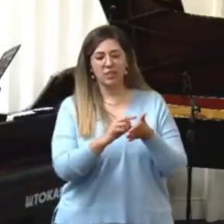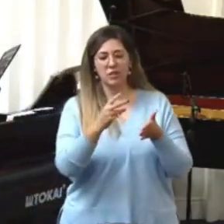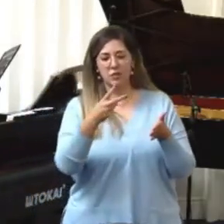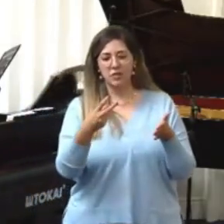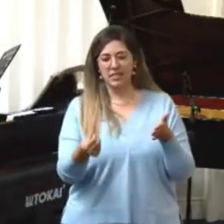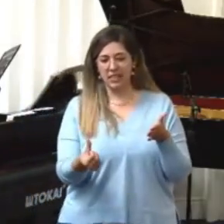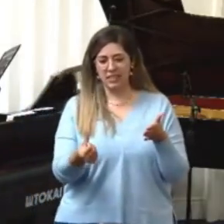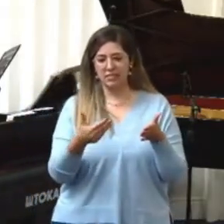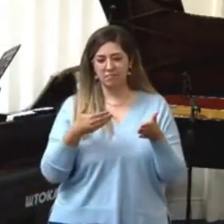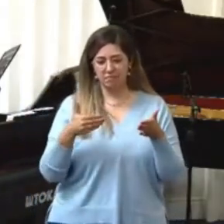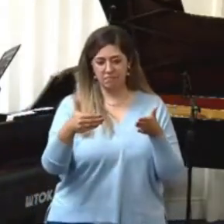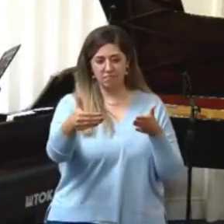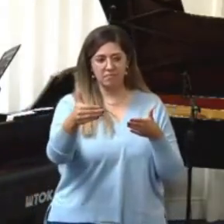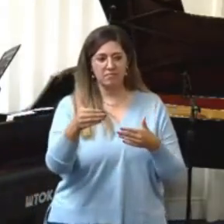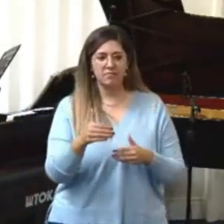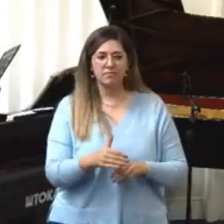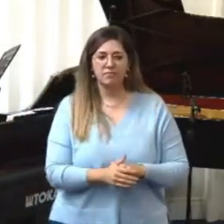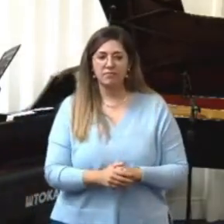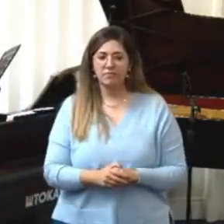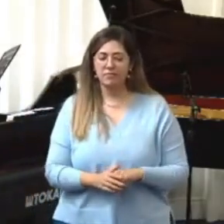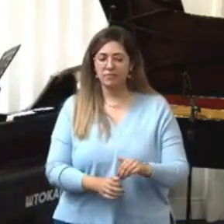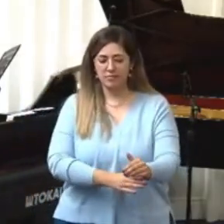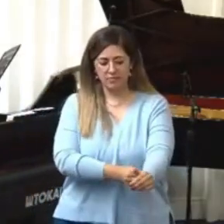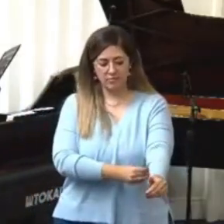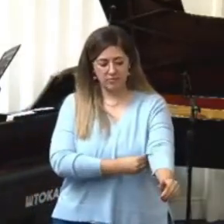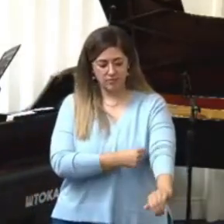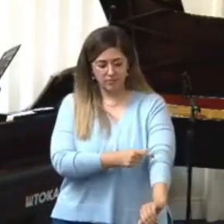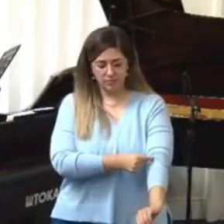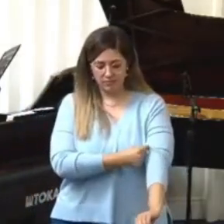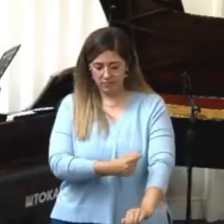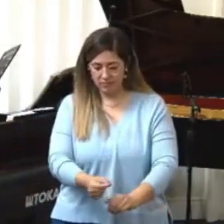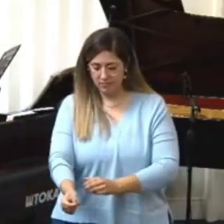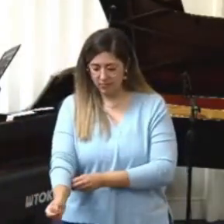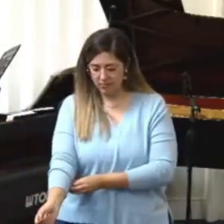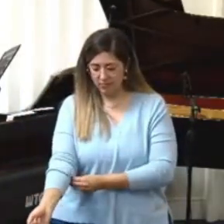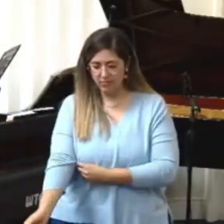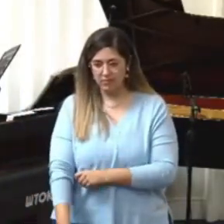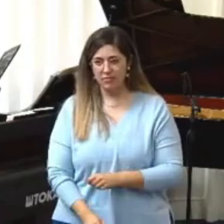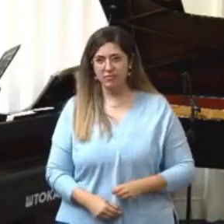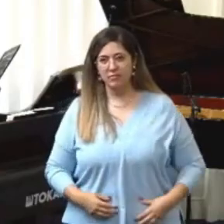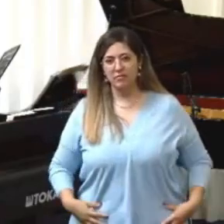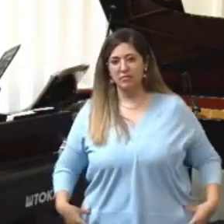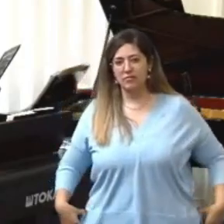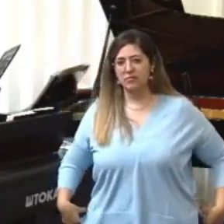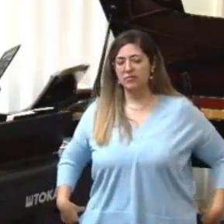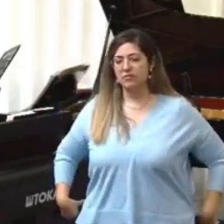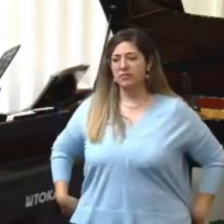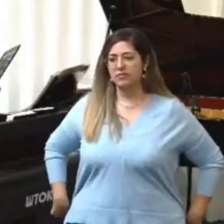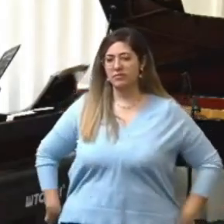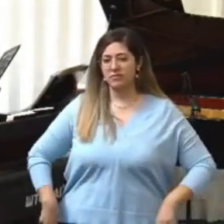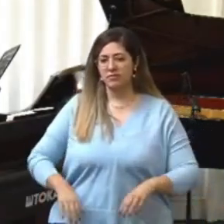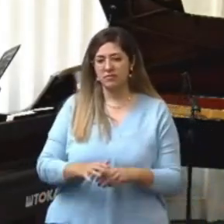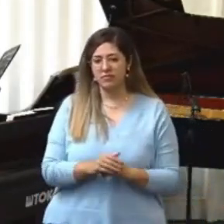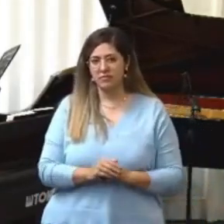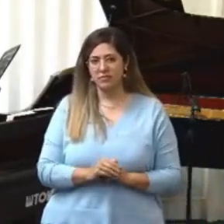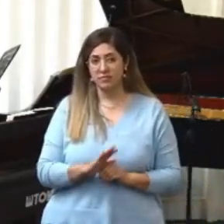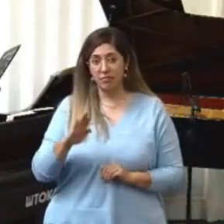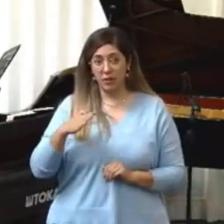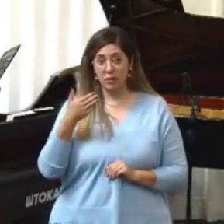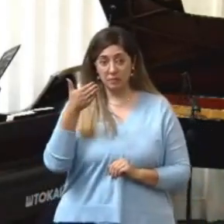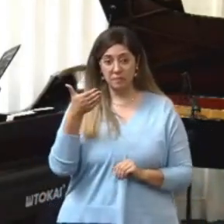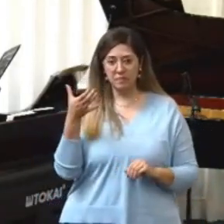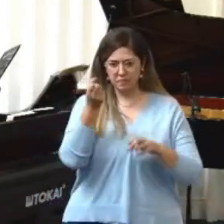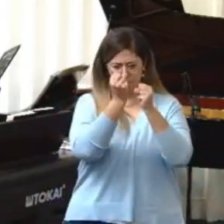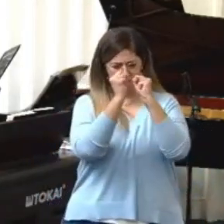isso, quando ele pede para se encostar naquelas